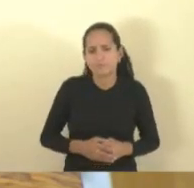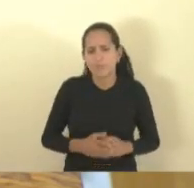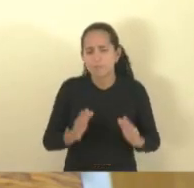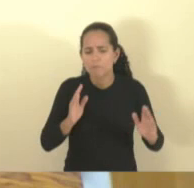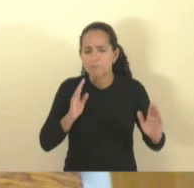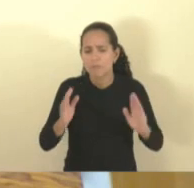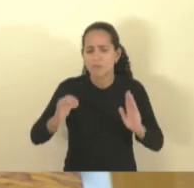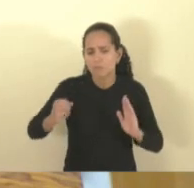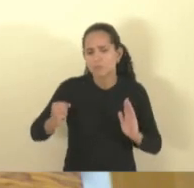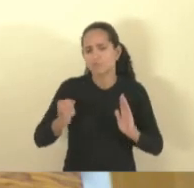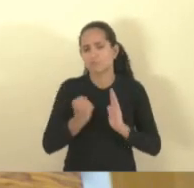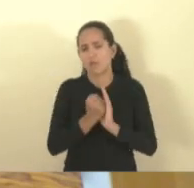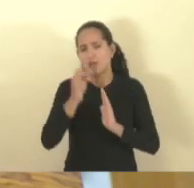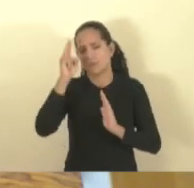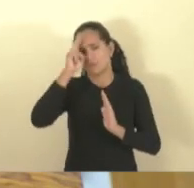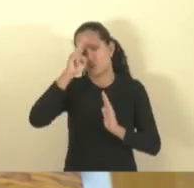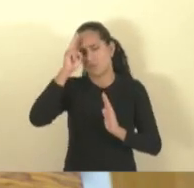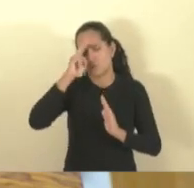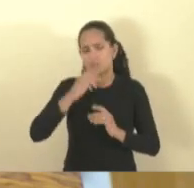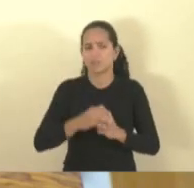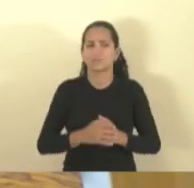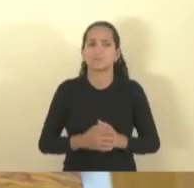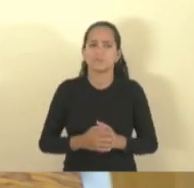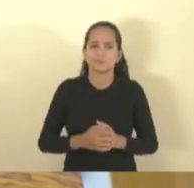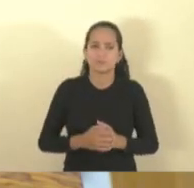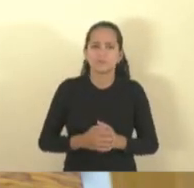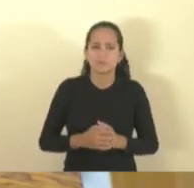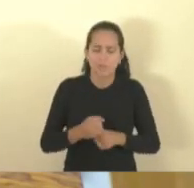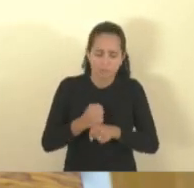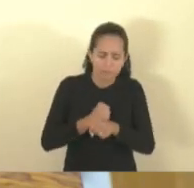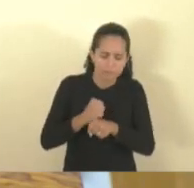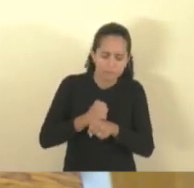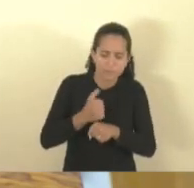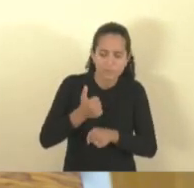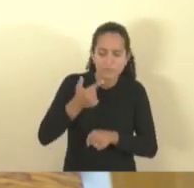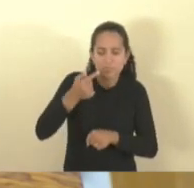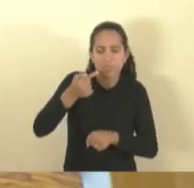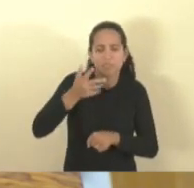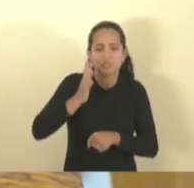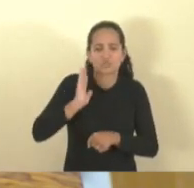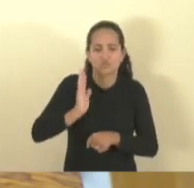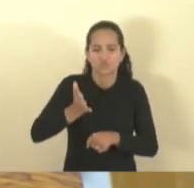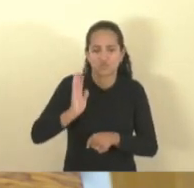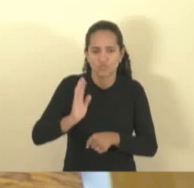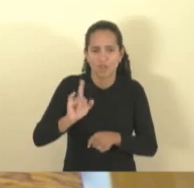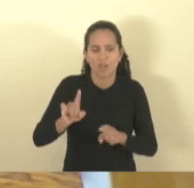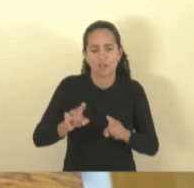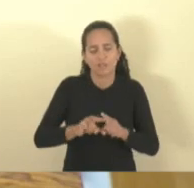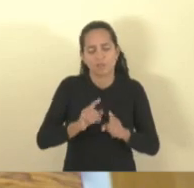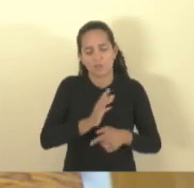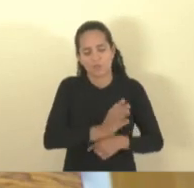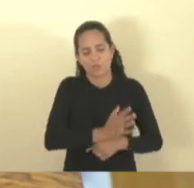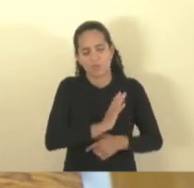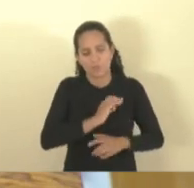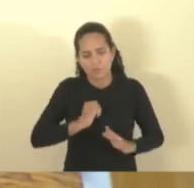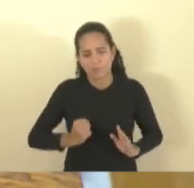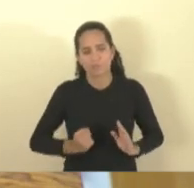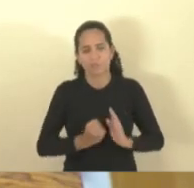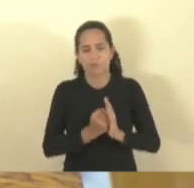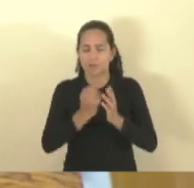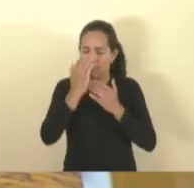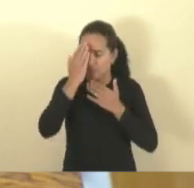da carreira, que completa aqui 17 anos, e também no nosso coração. Muito